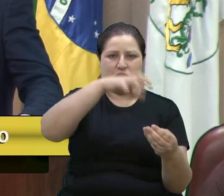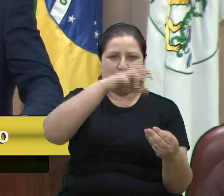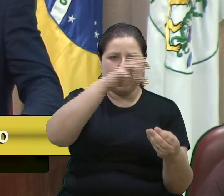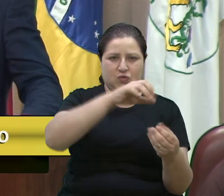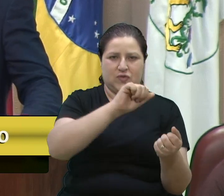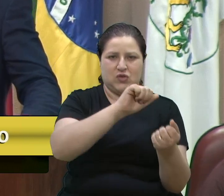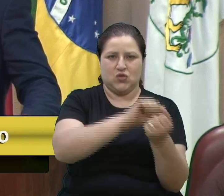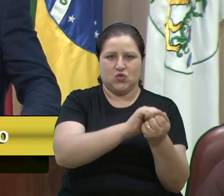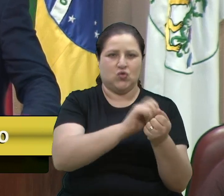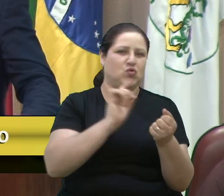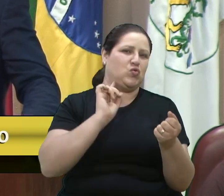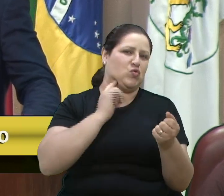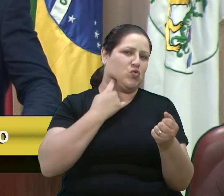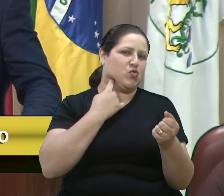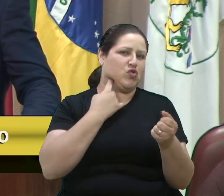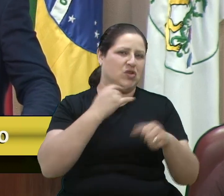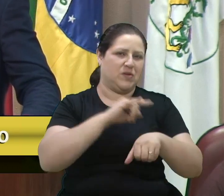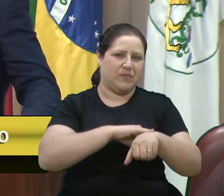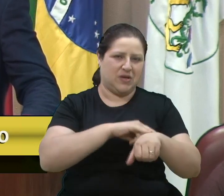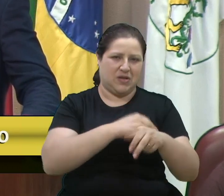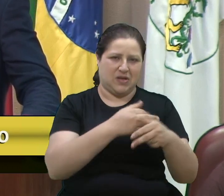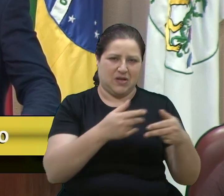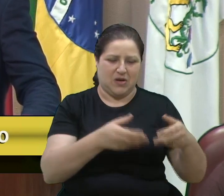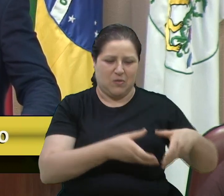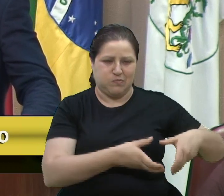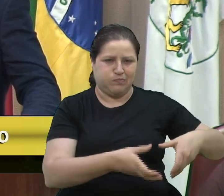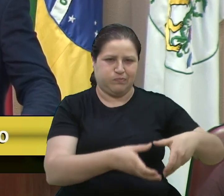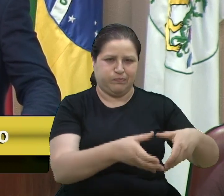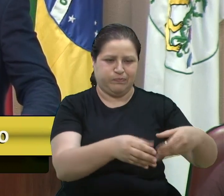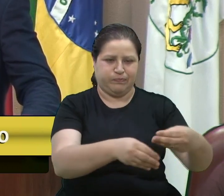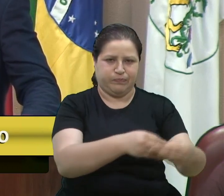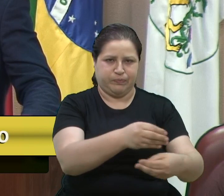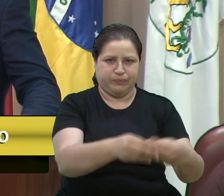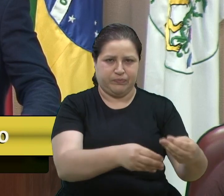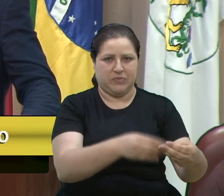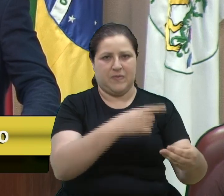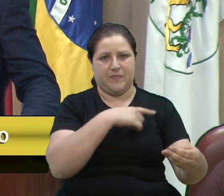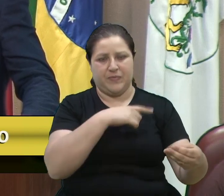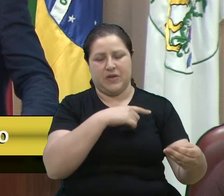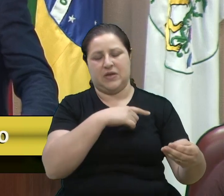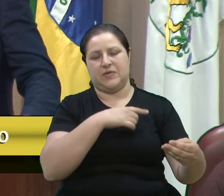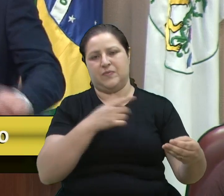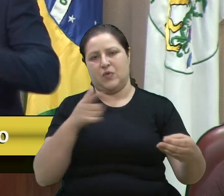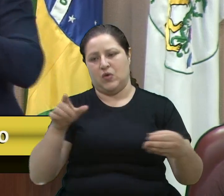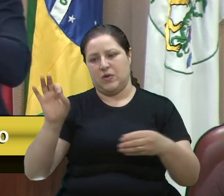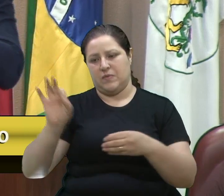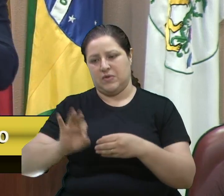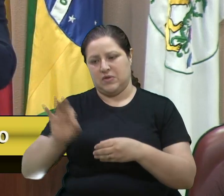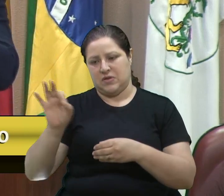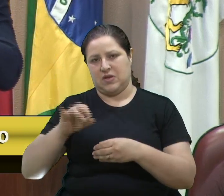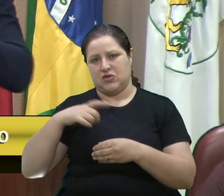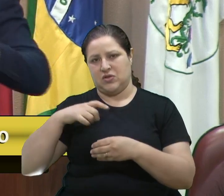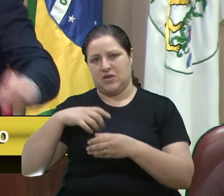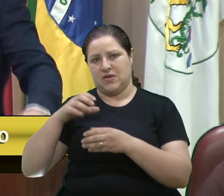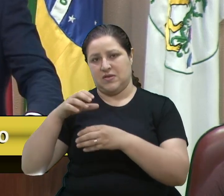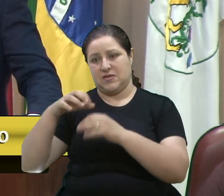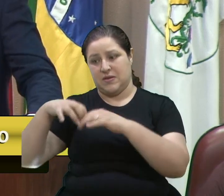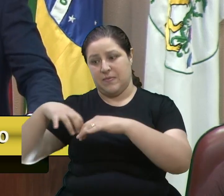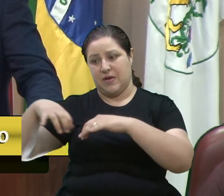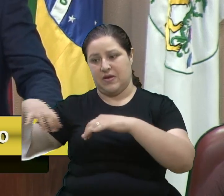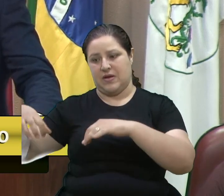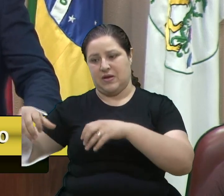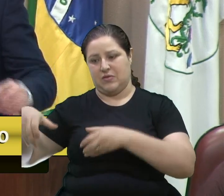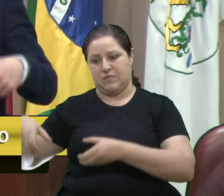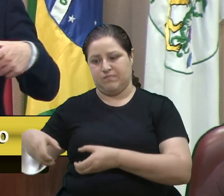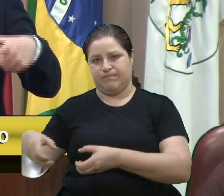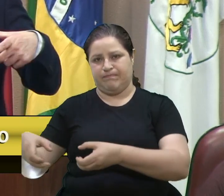tá? E 19,46% são com a rede separadora disponível, que é aquela rede de separadora absoluta, que